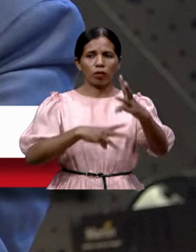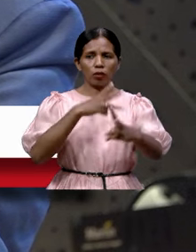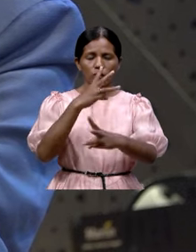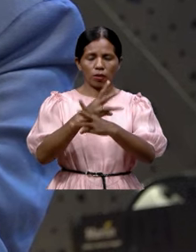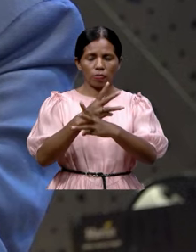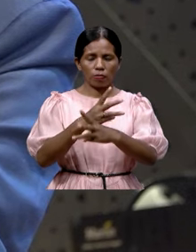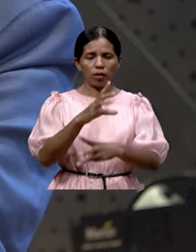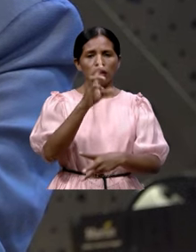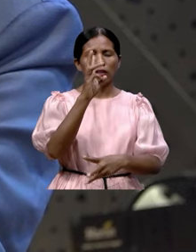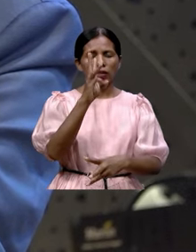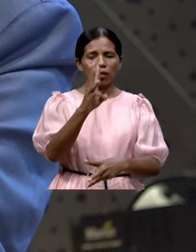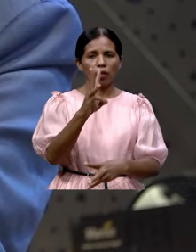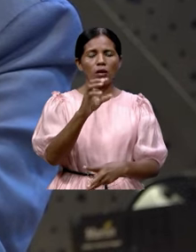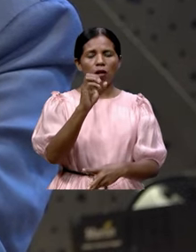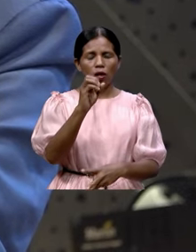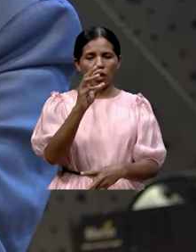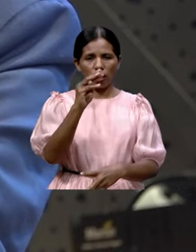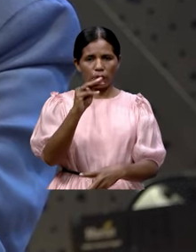WTO, com OMK.